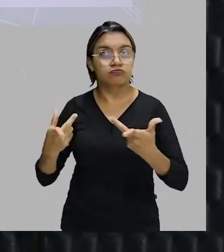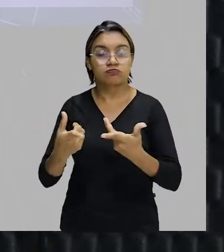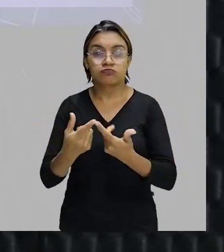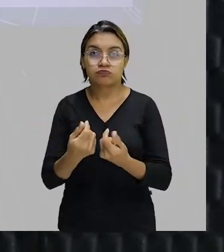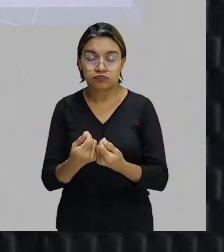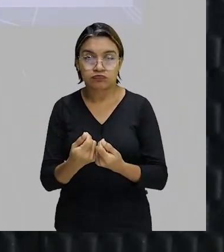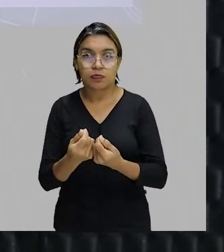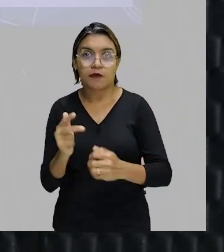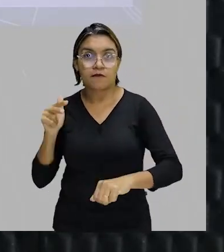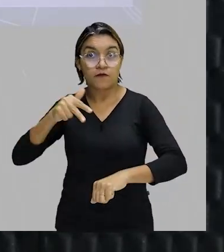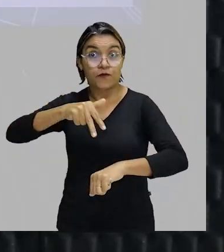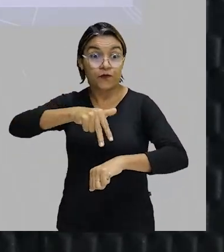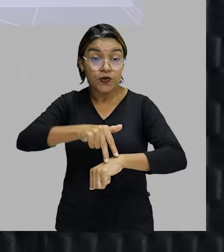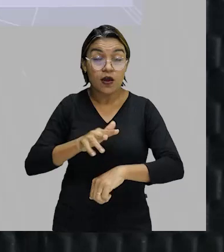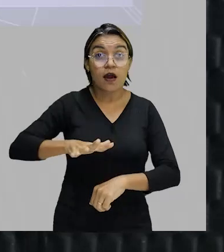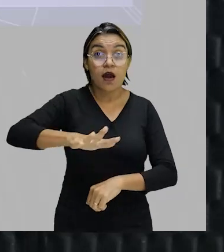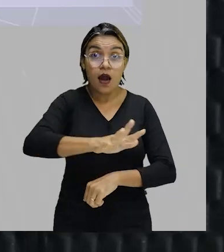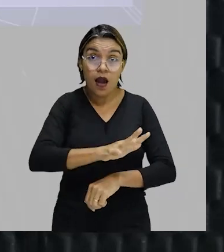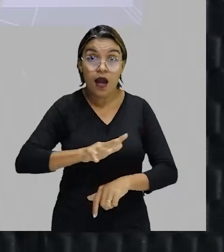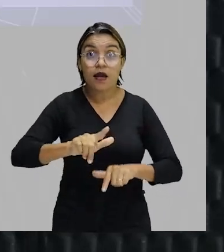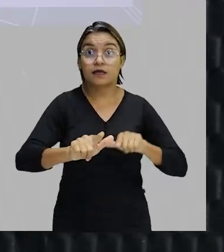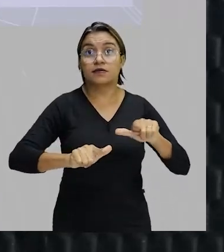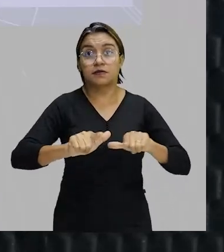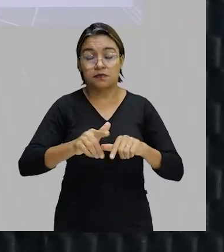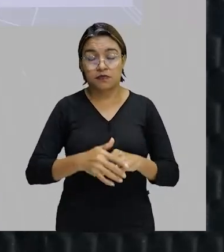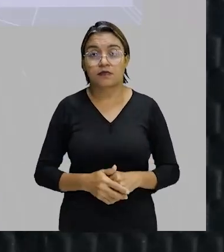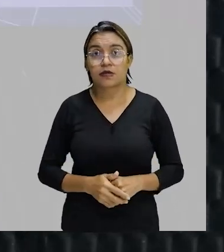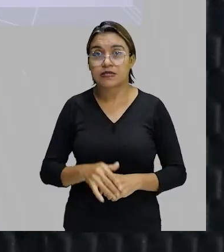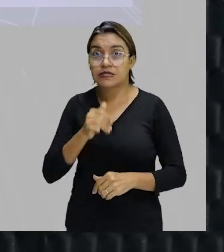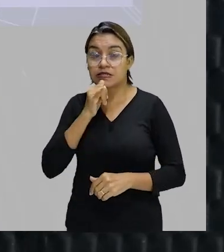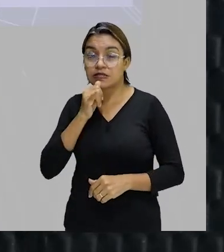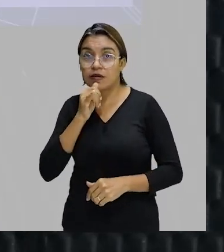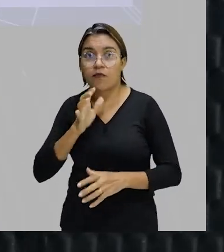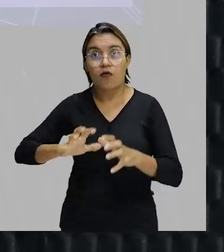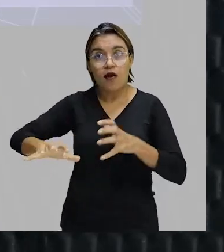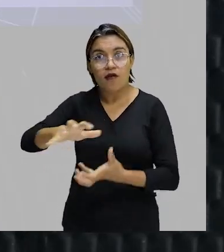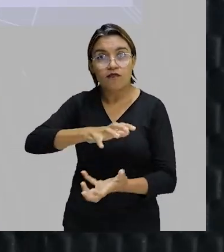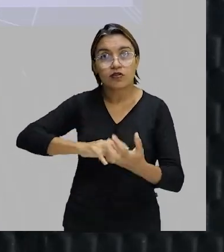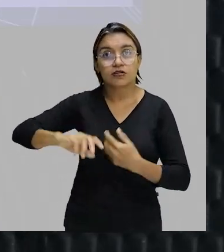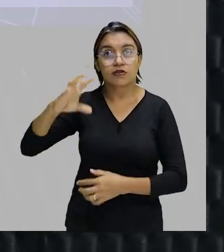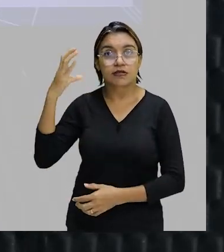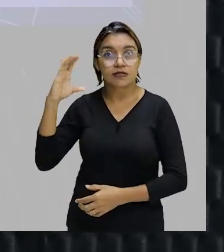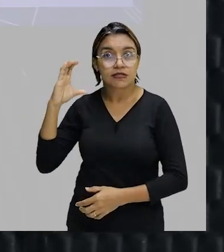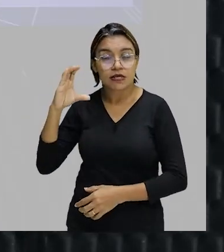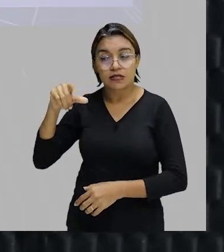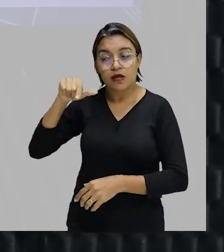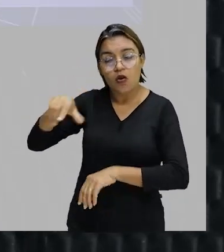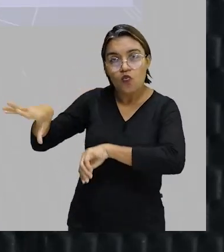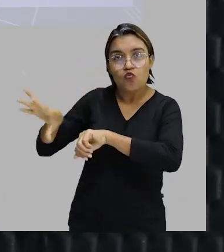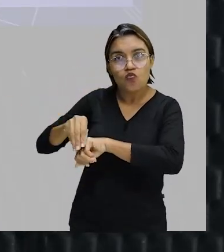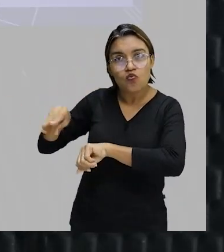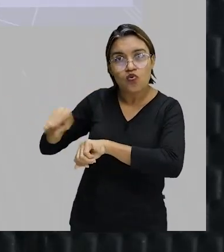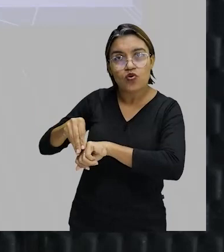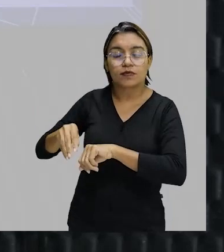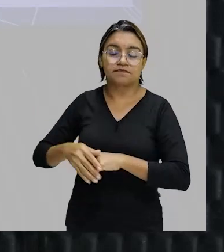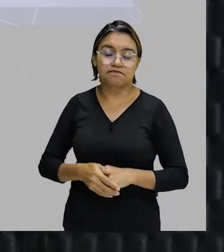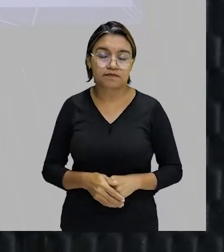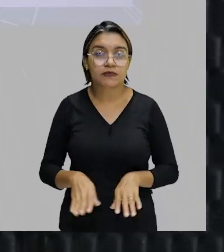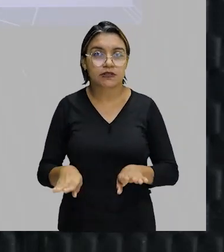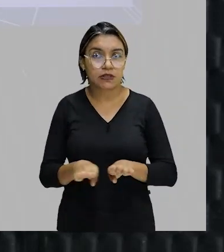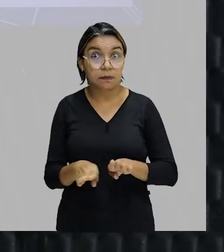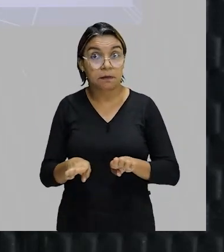poder estar inserido nesse processo. É a revolução da ciência, do conhecimento, que precisa se difundir no mundo.